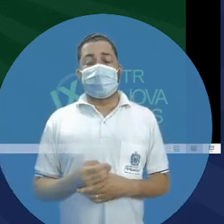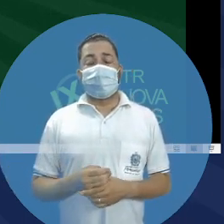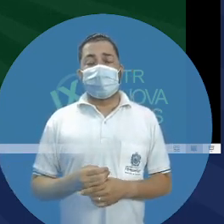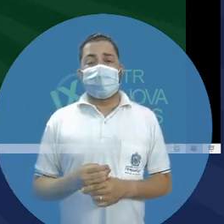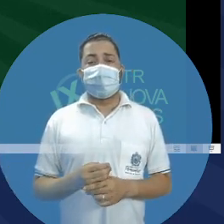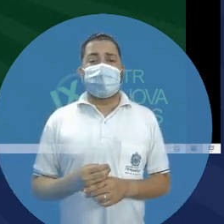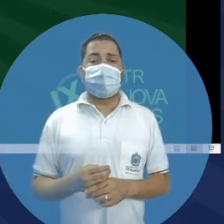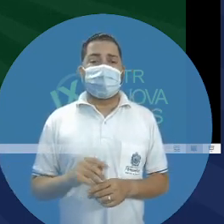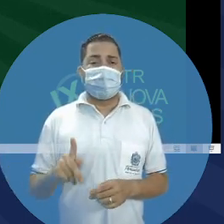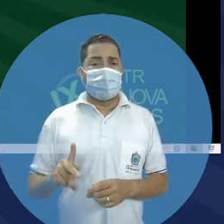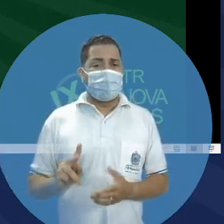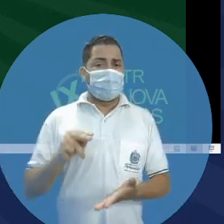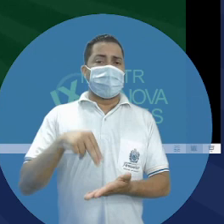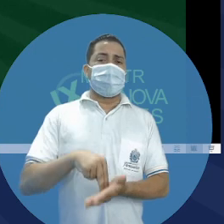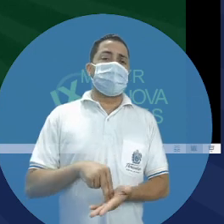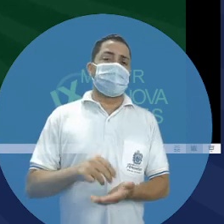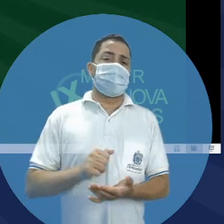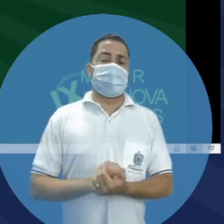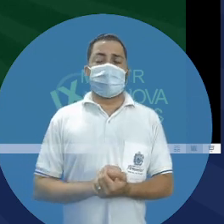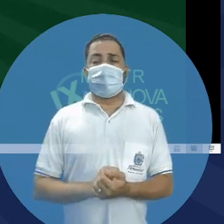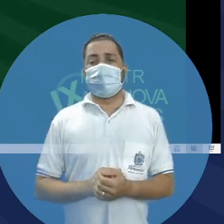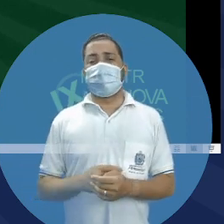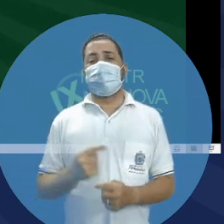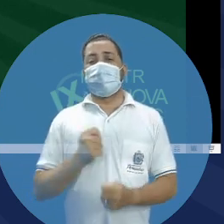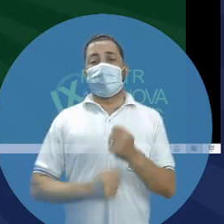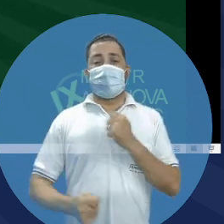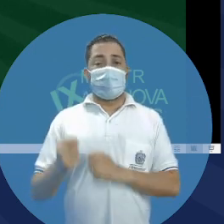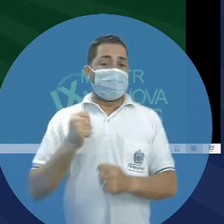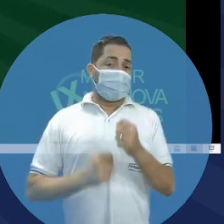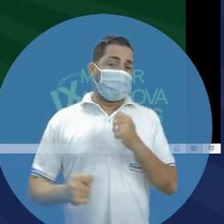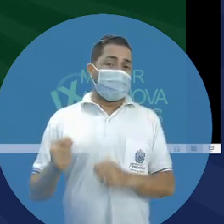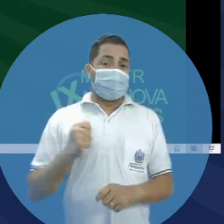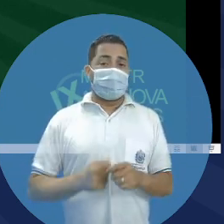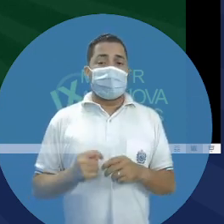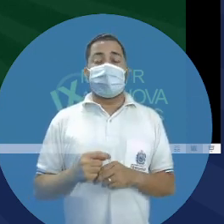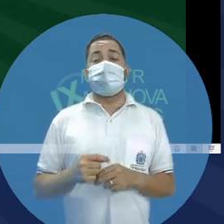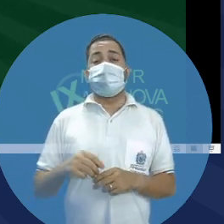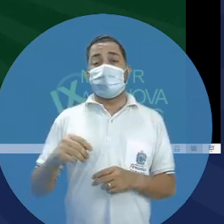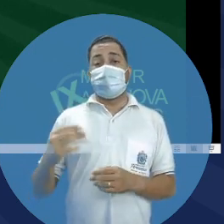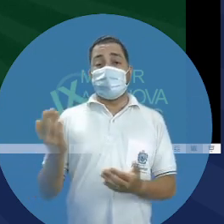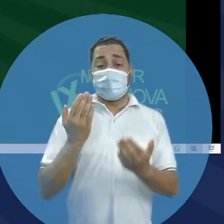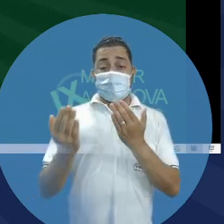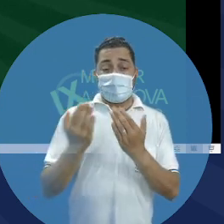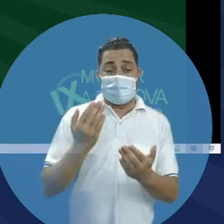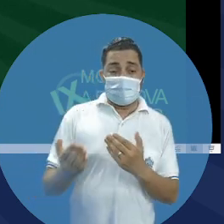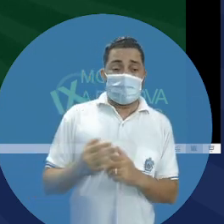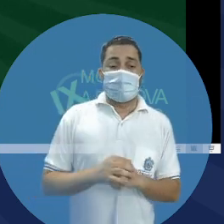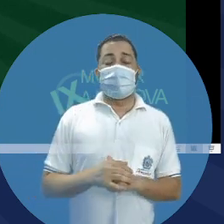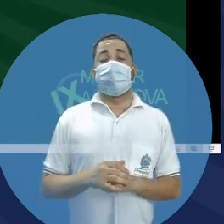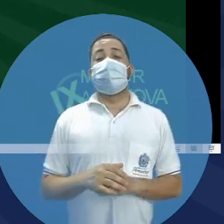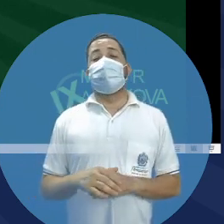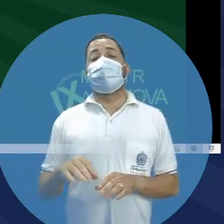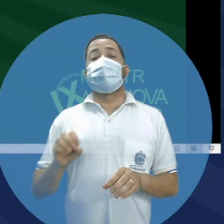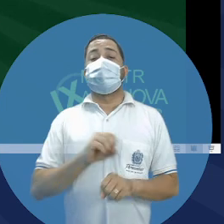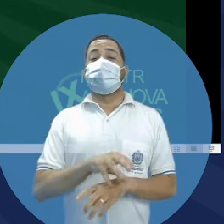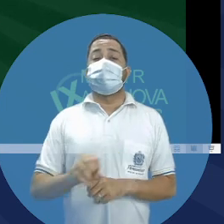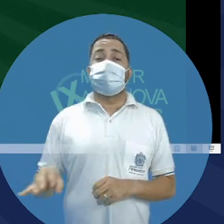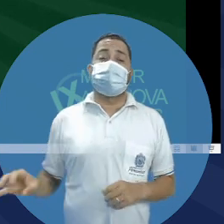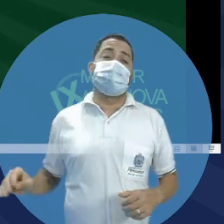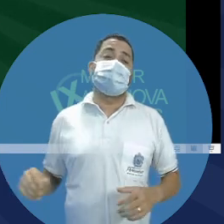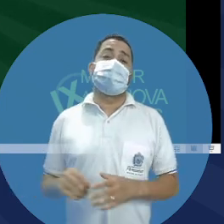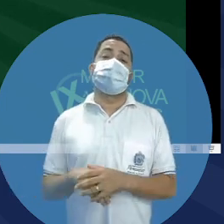só um empoderamento econômico, mas um empoderamento psicológico, um empoderamento educacional. E assim elas